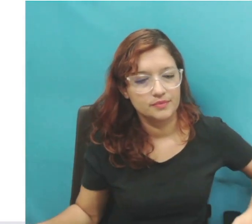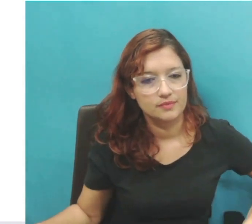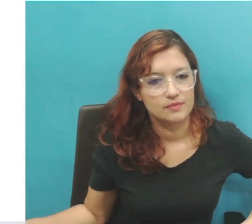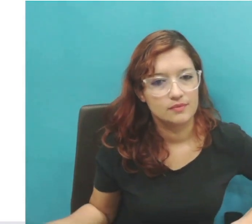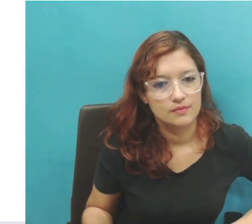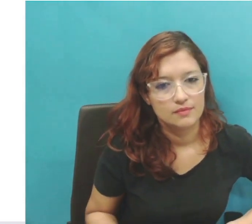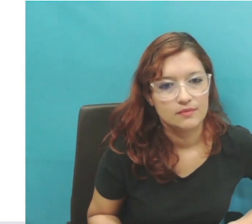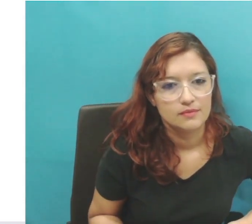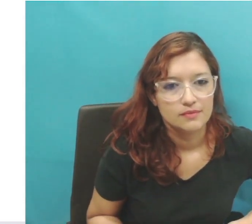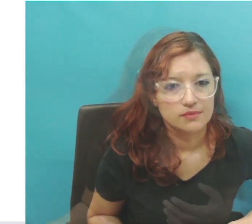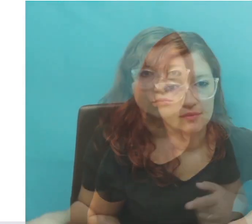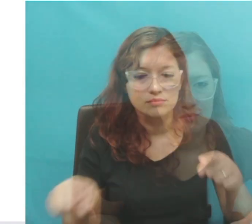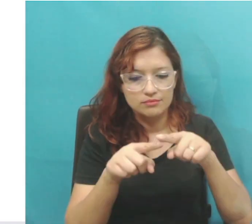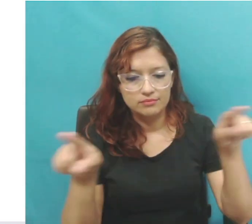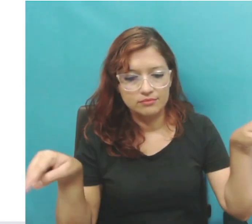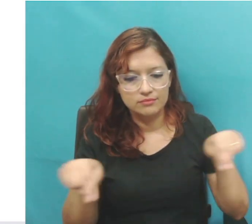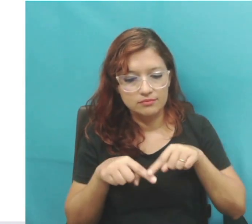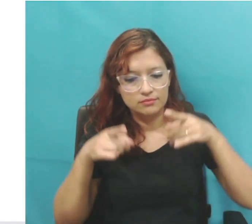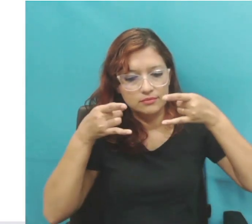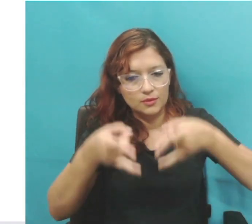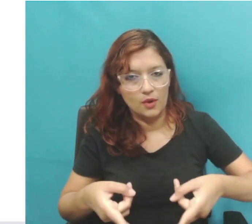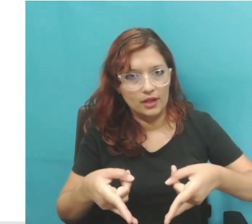Vou mudar aqui, ó.